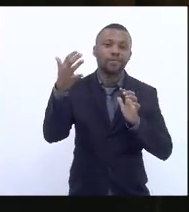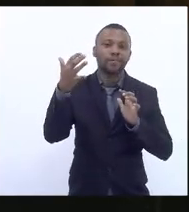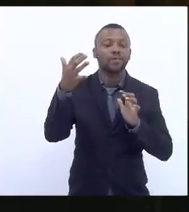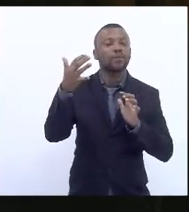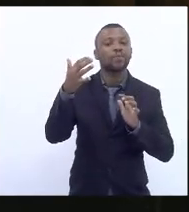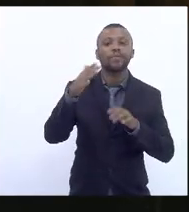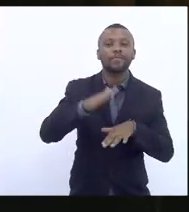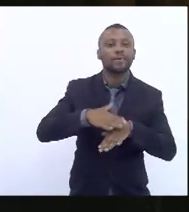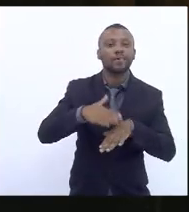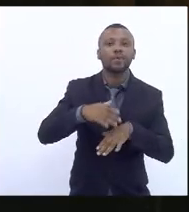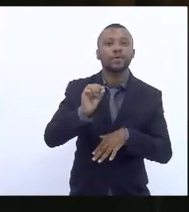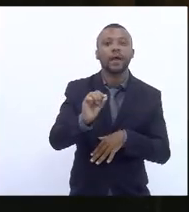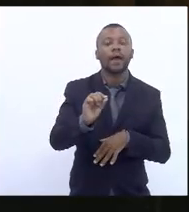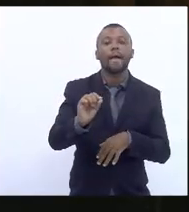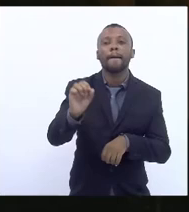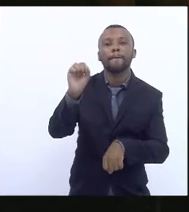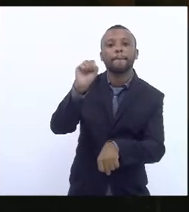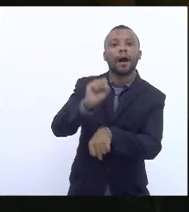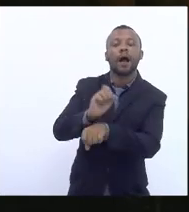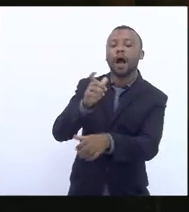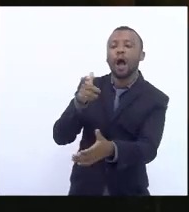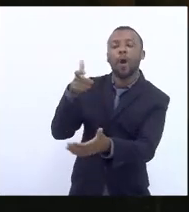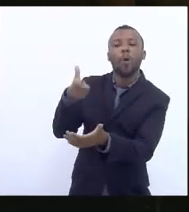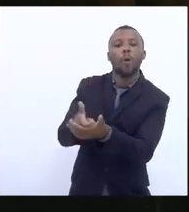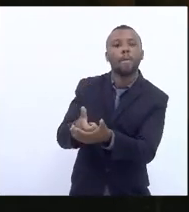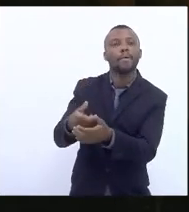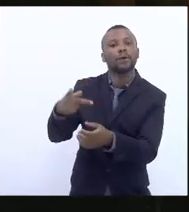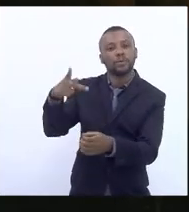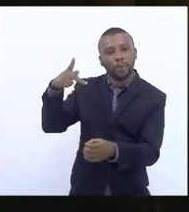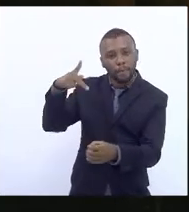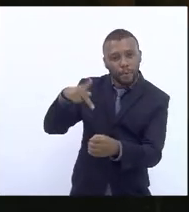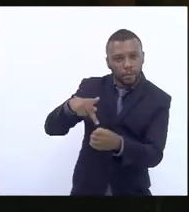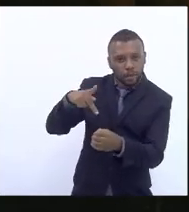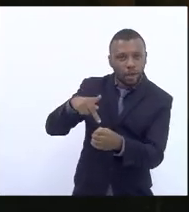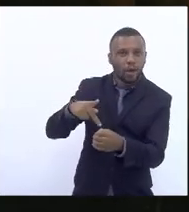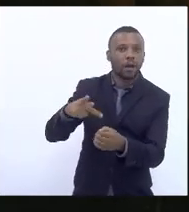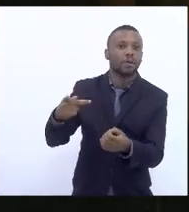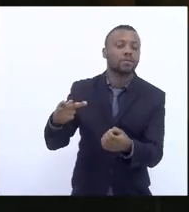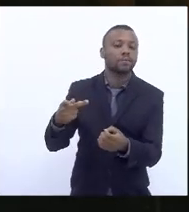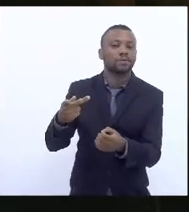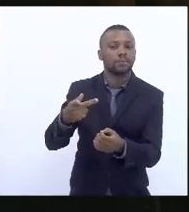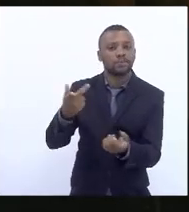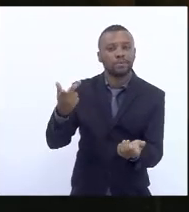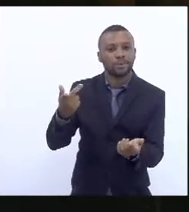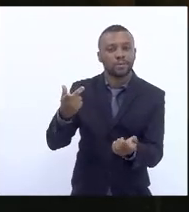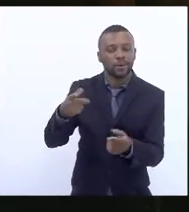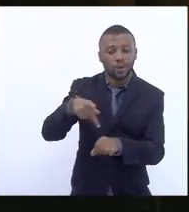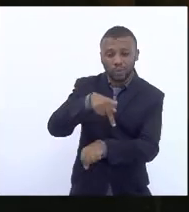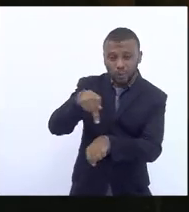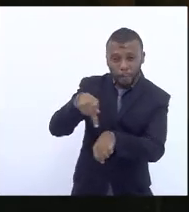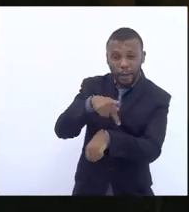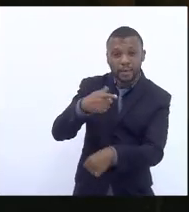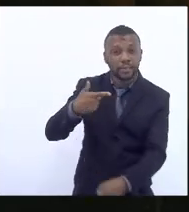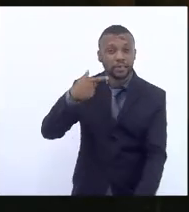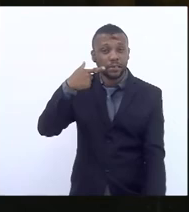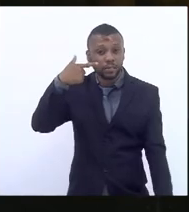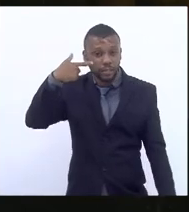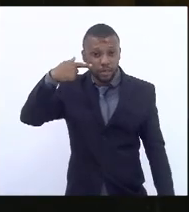decidiu parar a compra do petróleo da Rússia, tornando